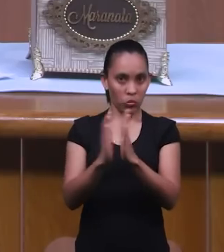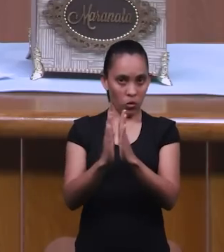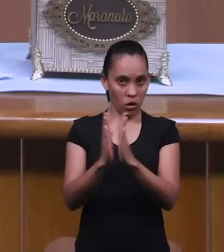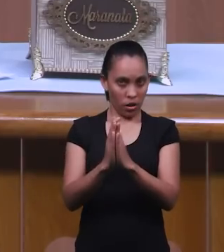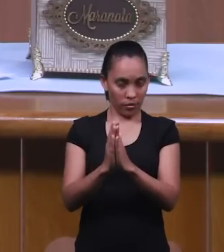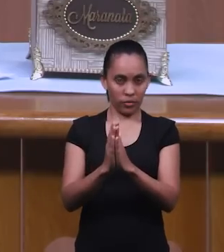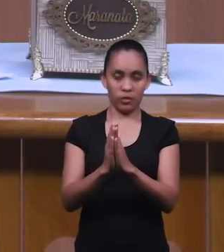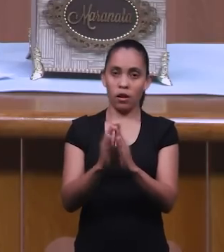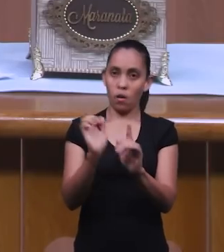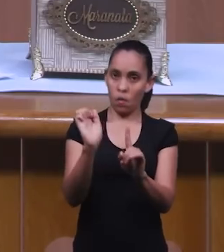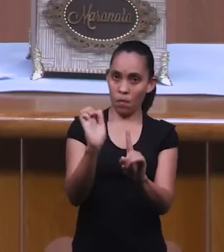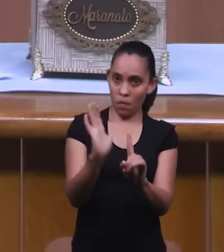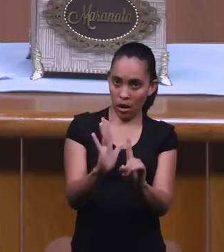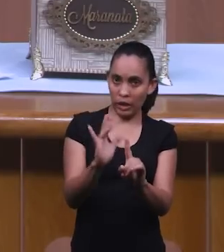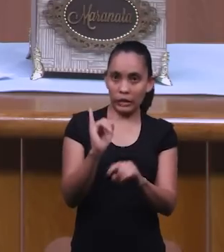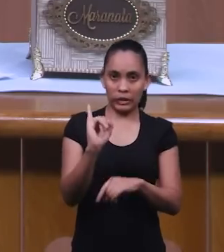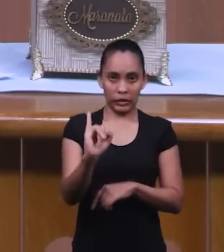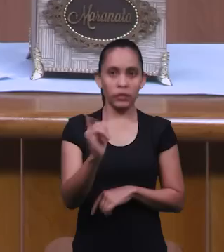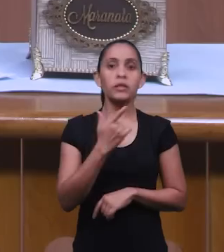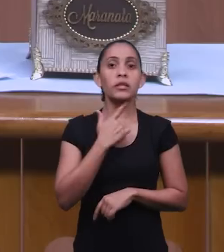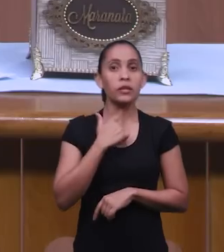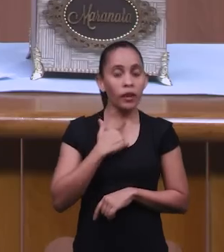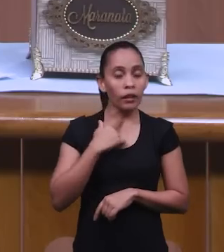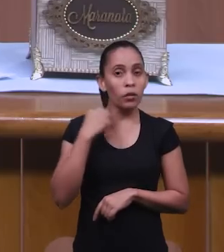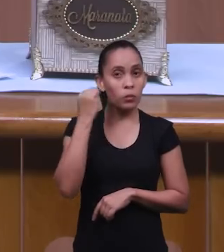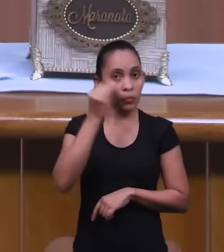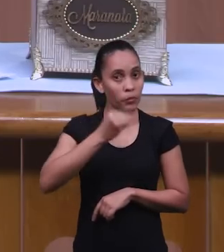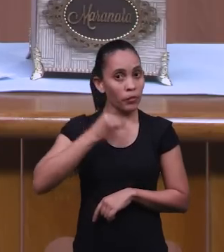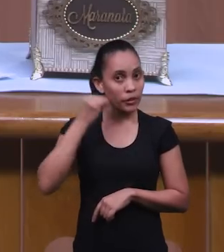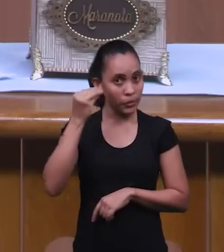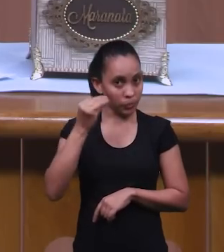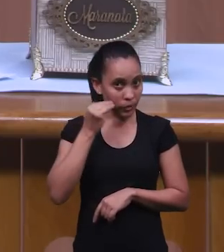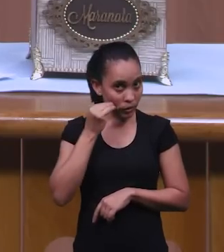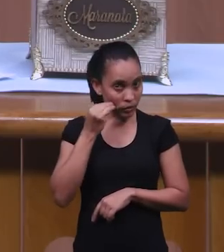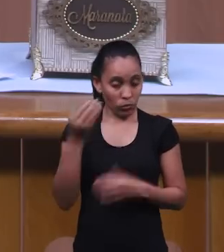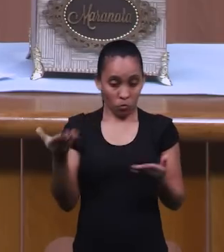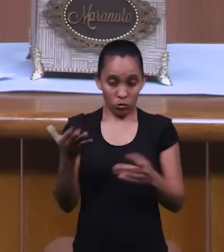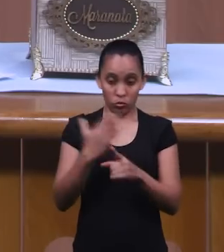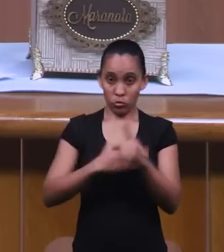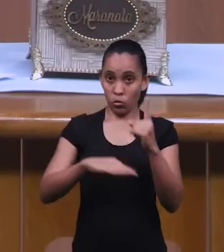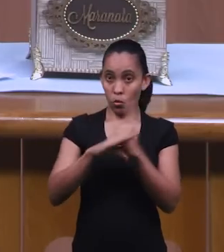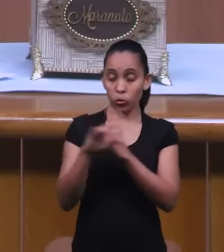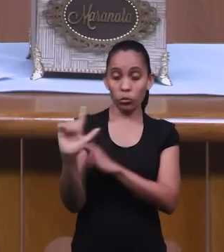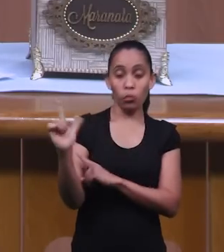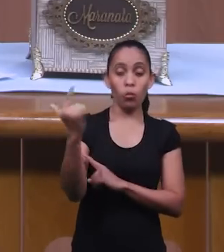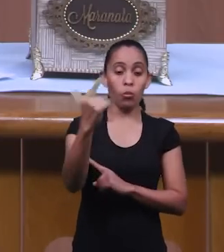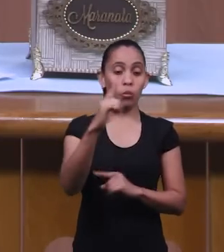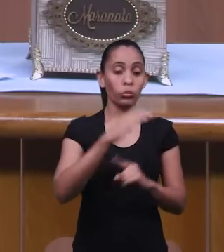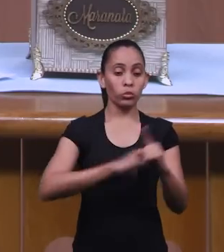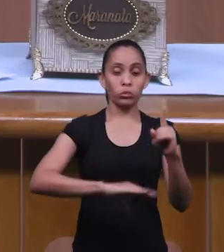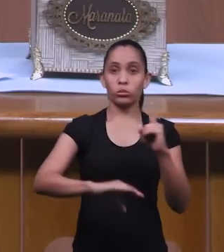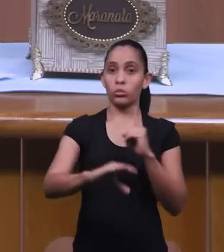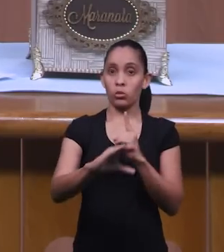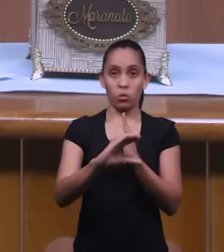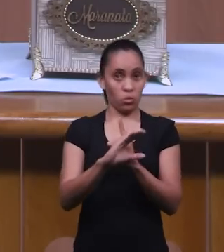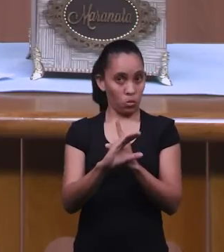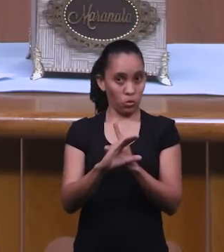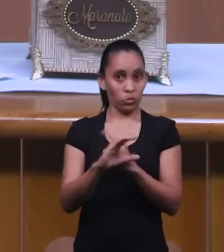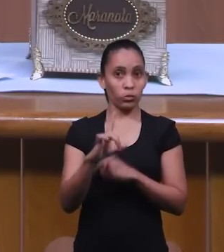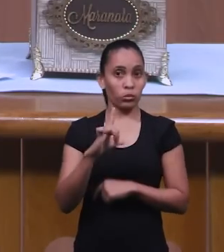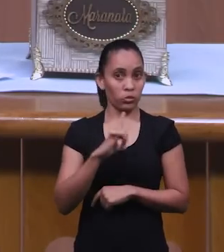esclarecimentos e oração. Quem quiser enviar uma experiência que teve neste culto ou em outro, se for em outro,